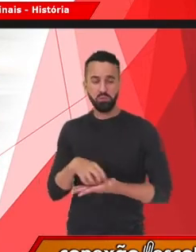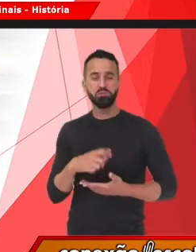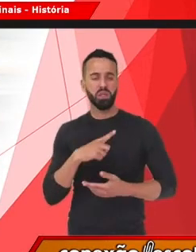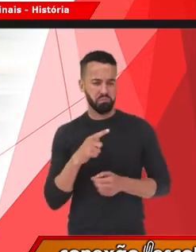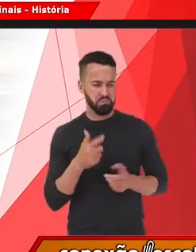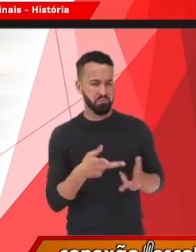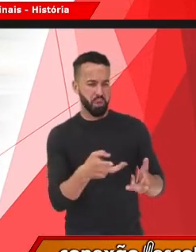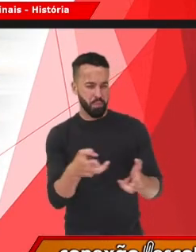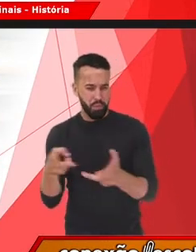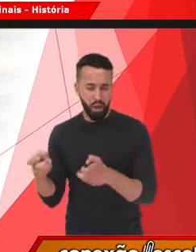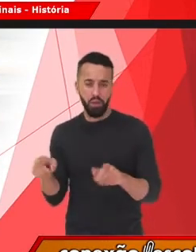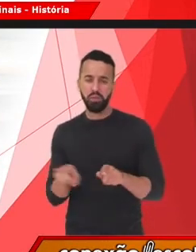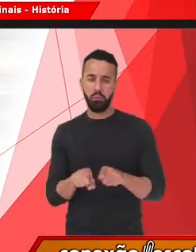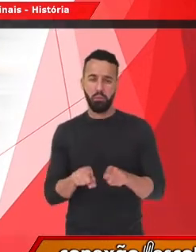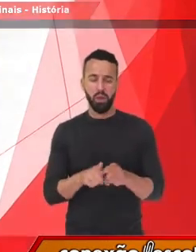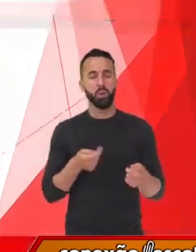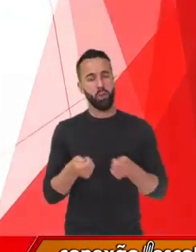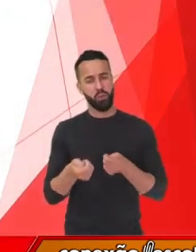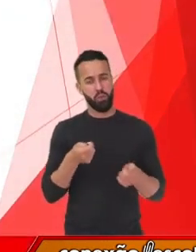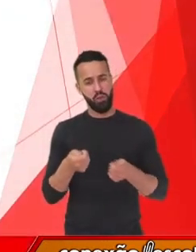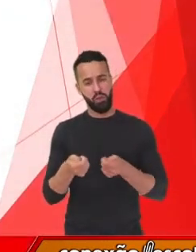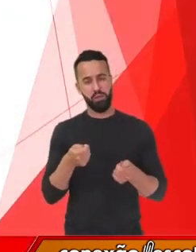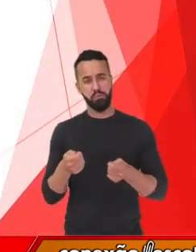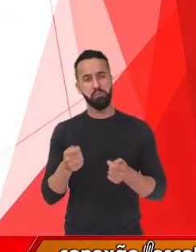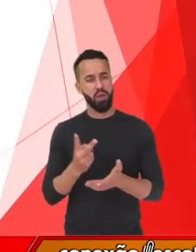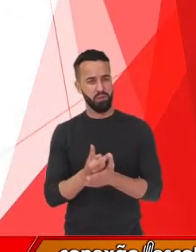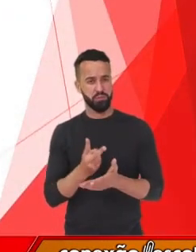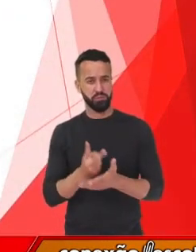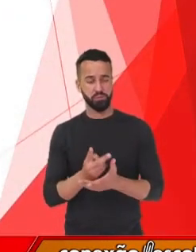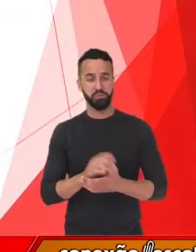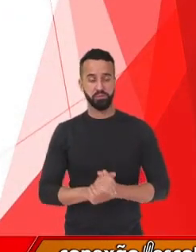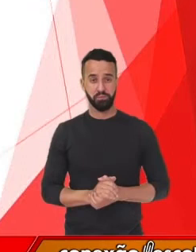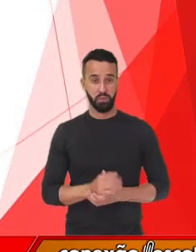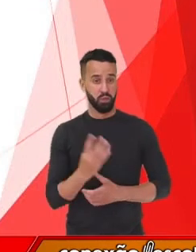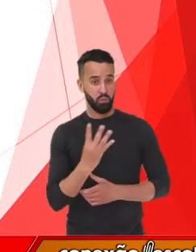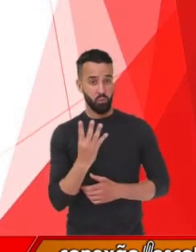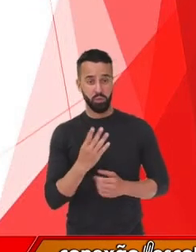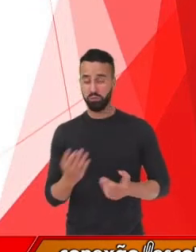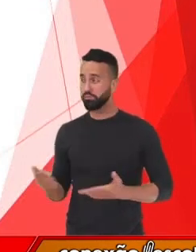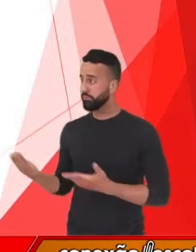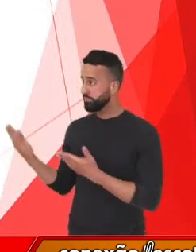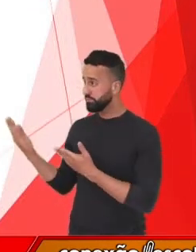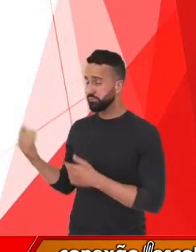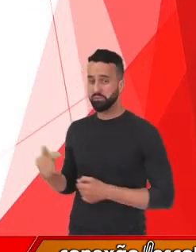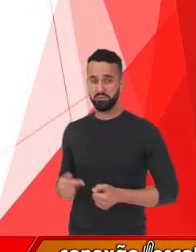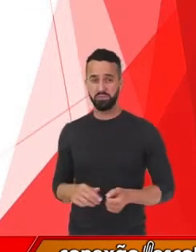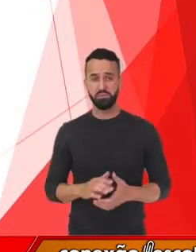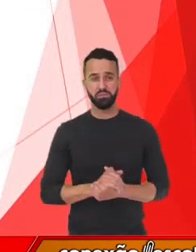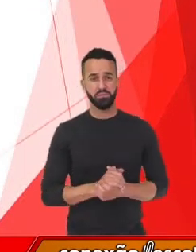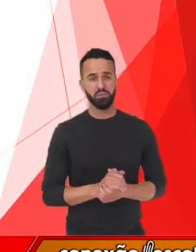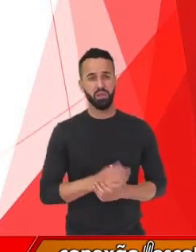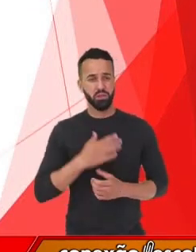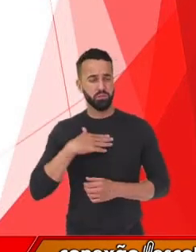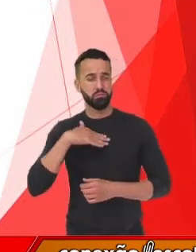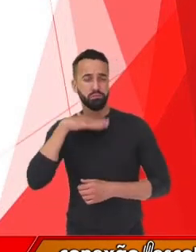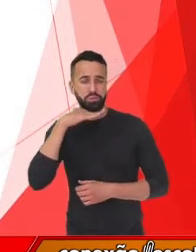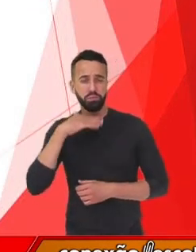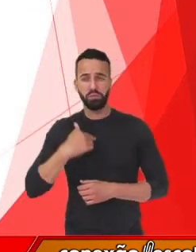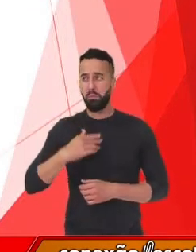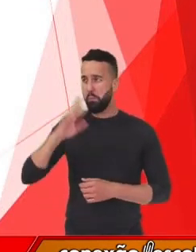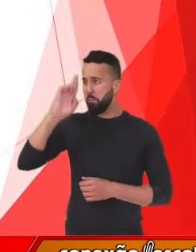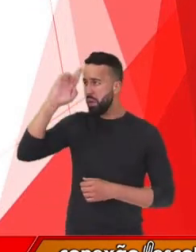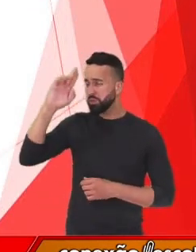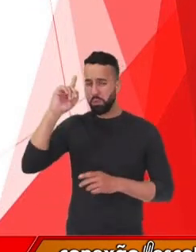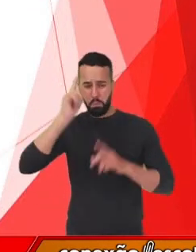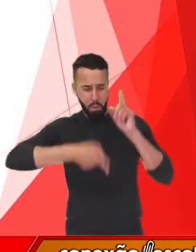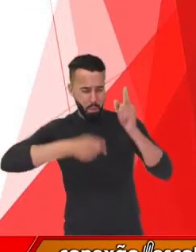exploram. Quarta parte. Mas cansados de ouvir ordens dos mestres da